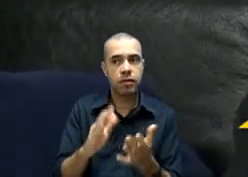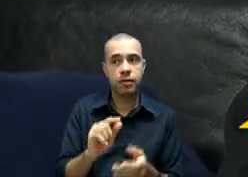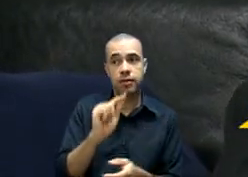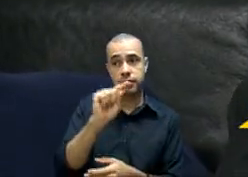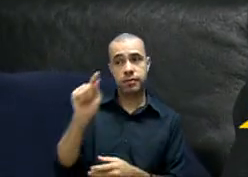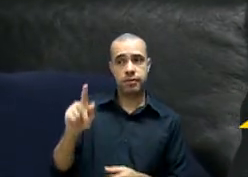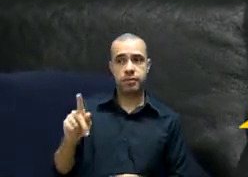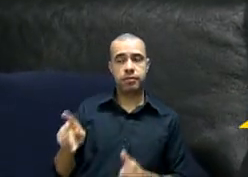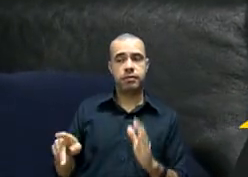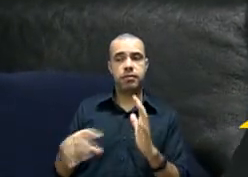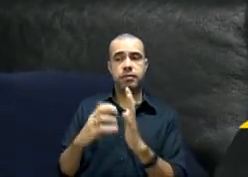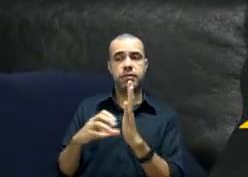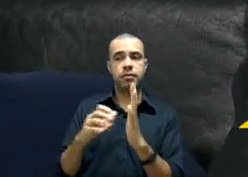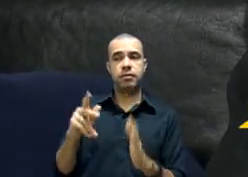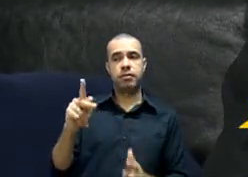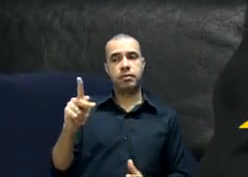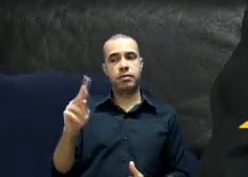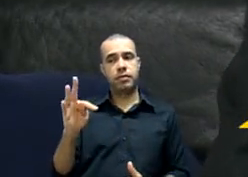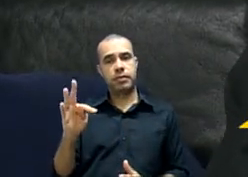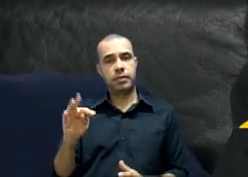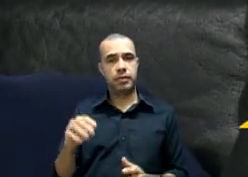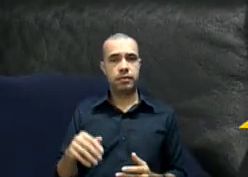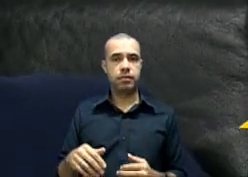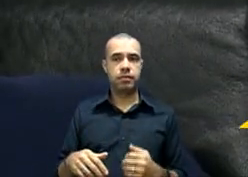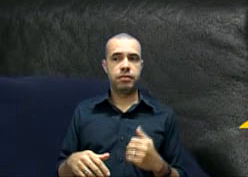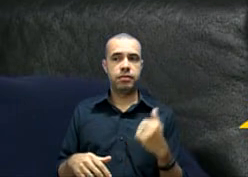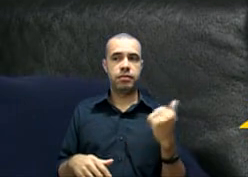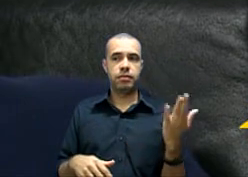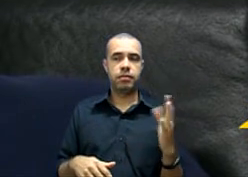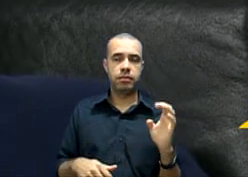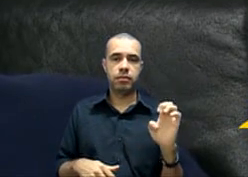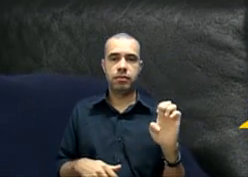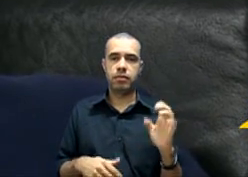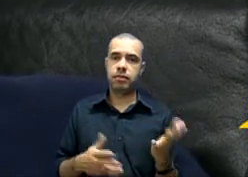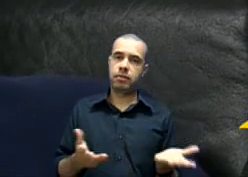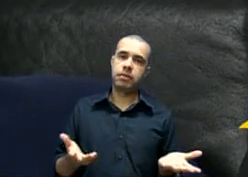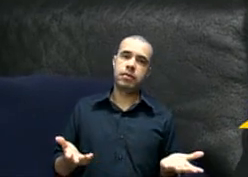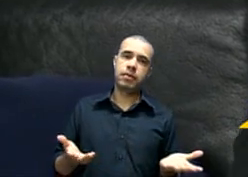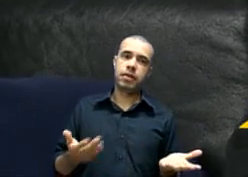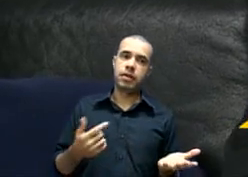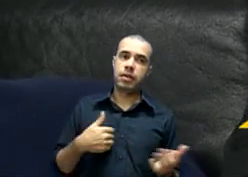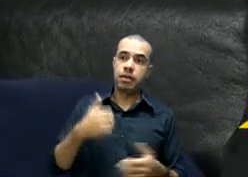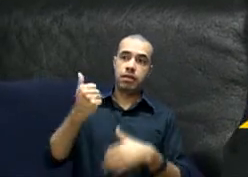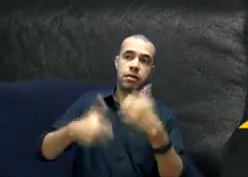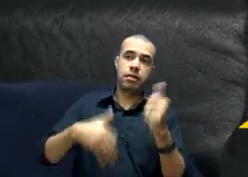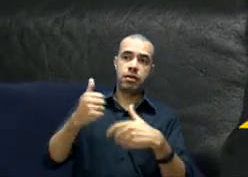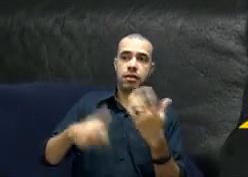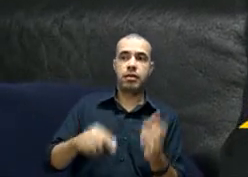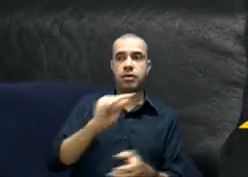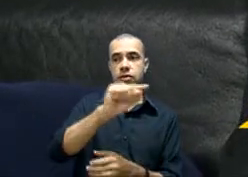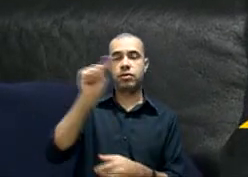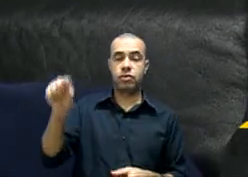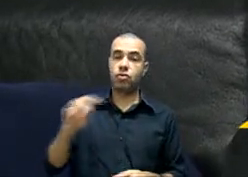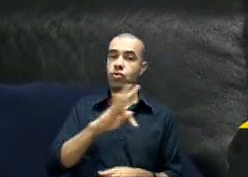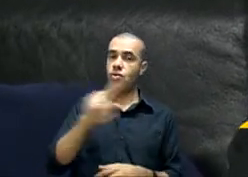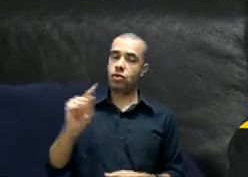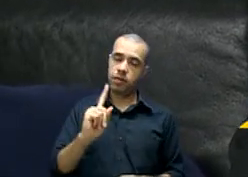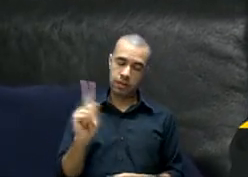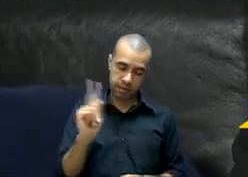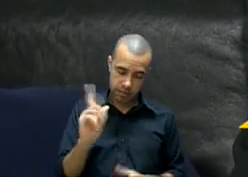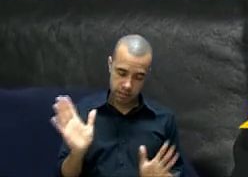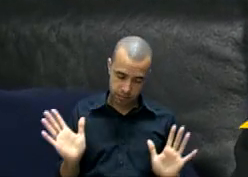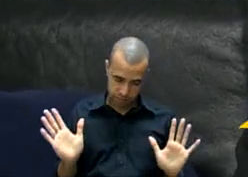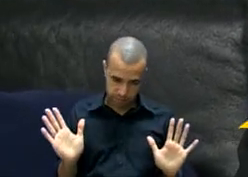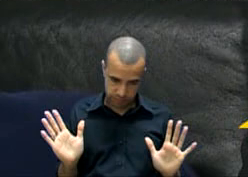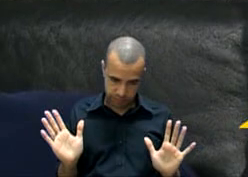plantão, aos esquerdistas de plantão, que eu não estou falando de todos. Eu cedo meu tempo a Vossa Excelência, se for, estiver falando